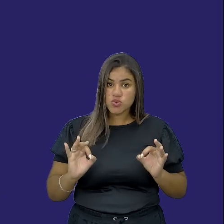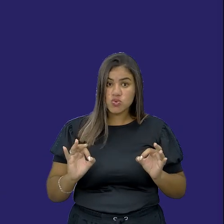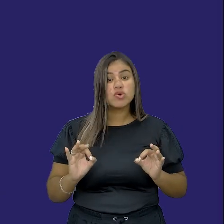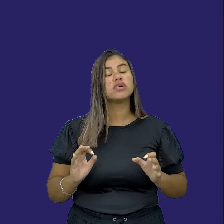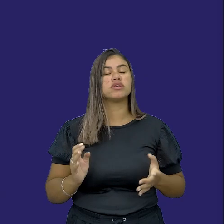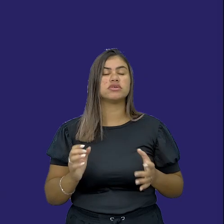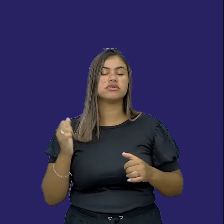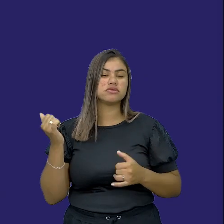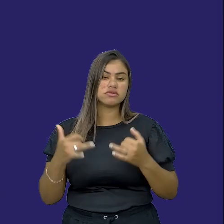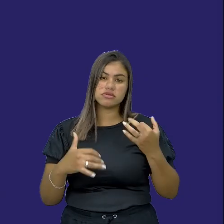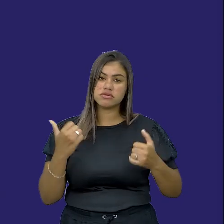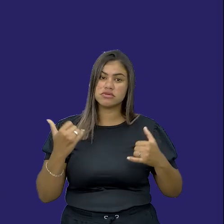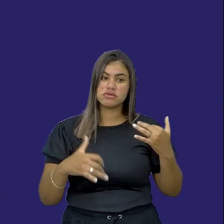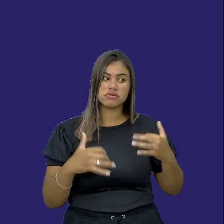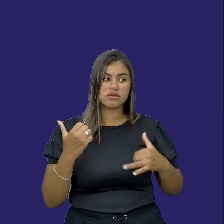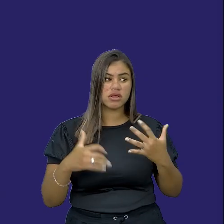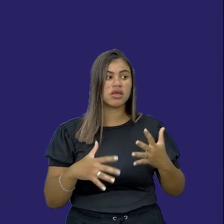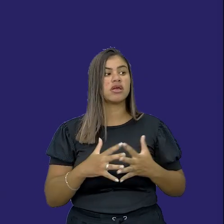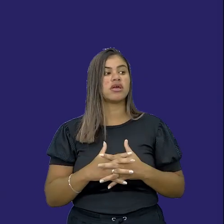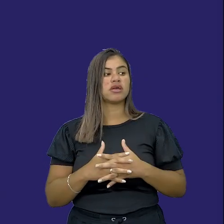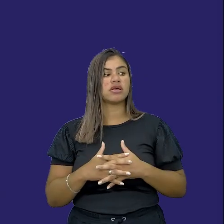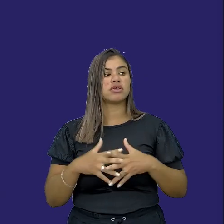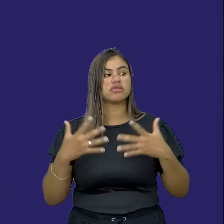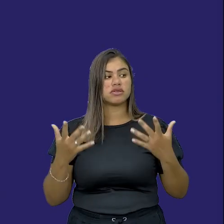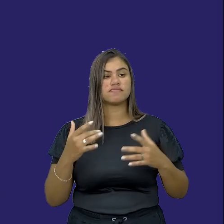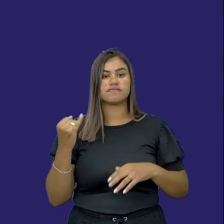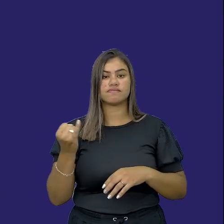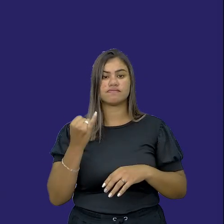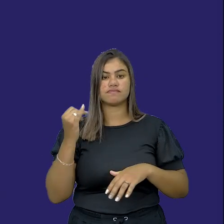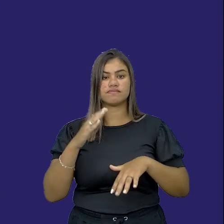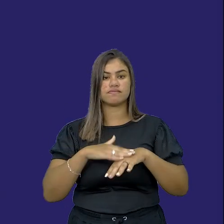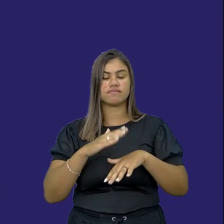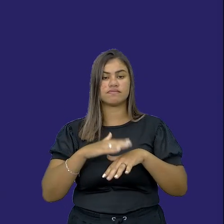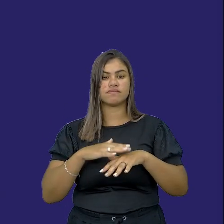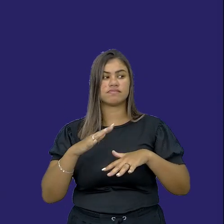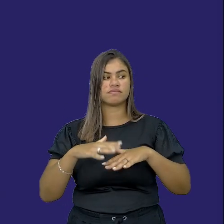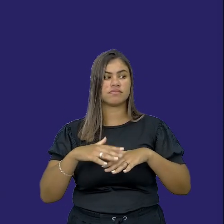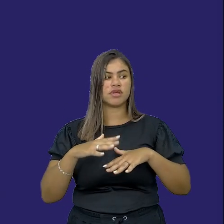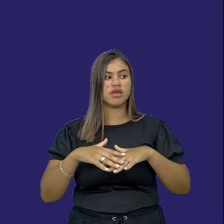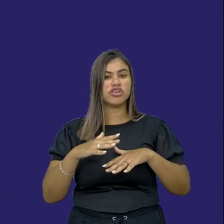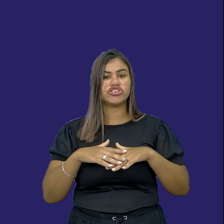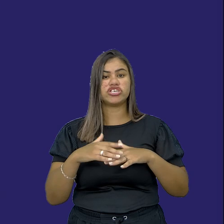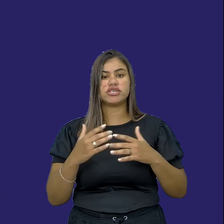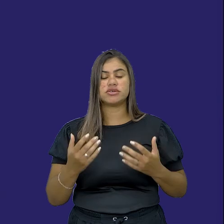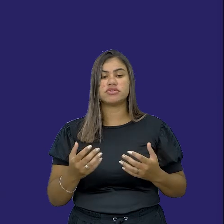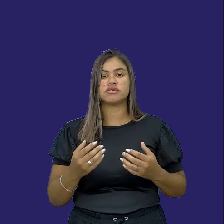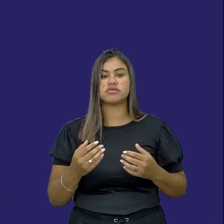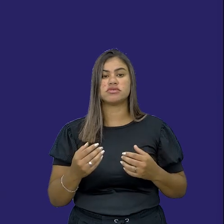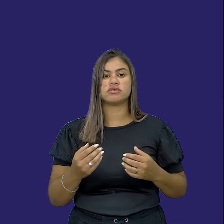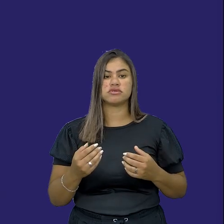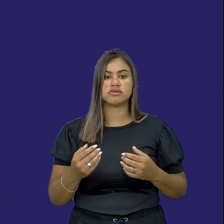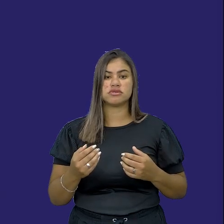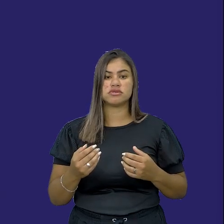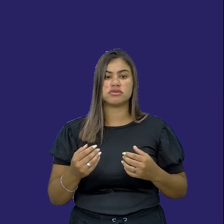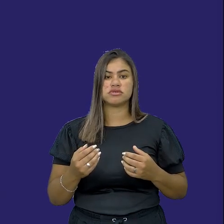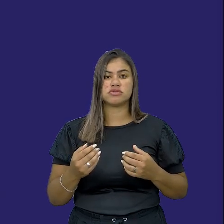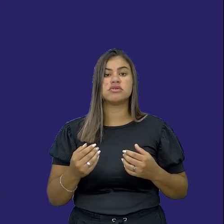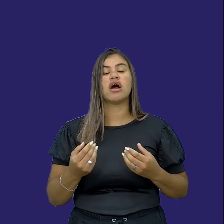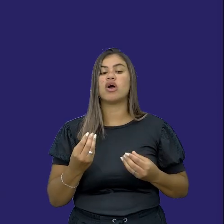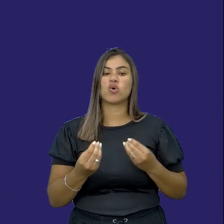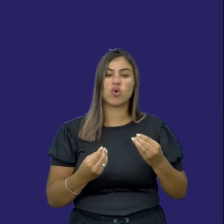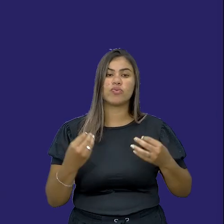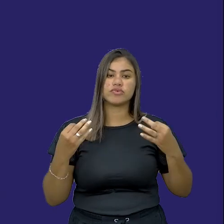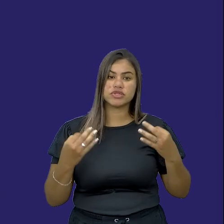explicações sobre isso. Isso faz parte da investigação matemática. Se fizermos isso, eu tenho certeza